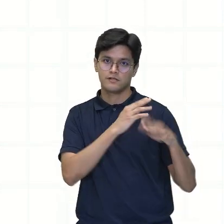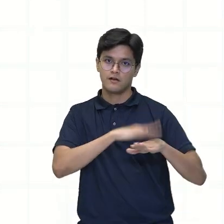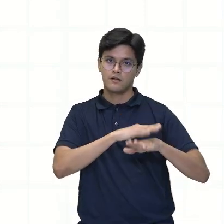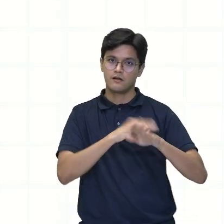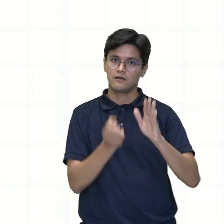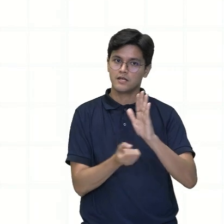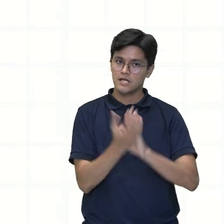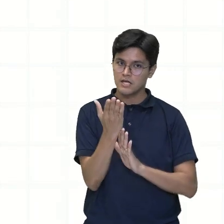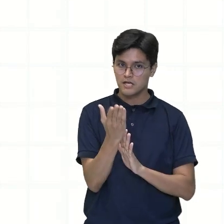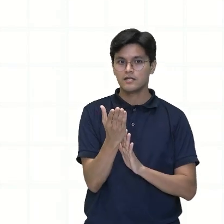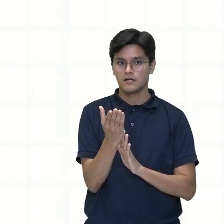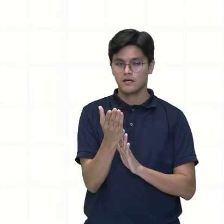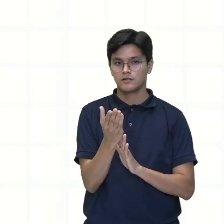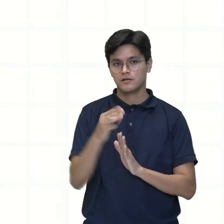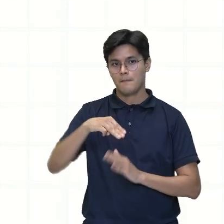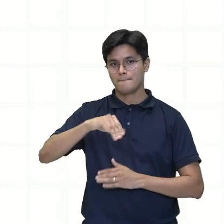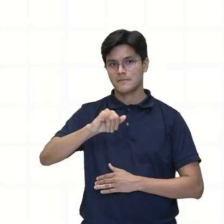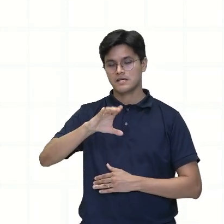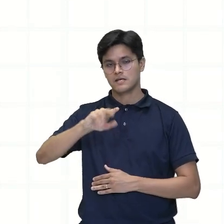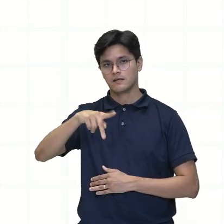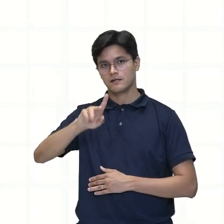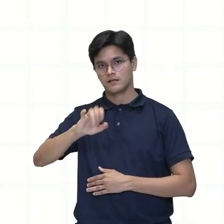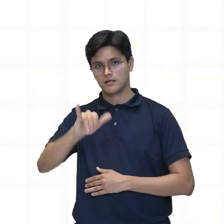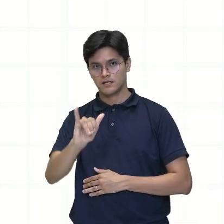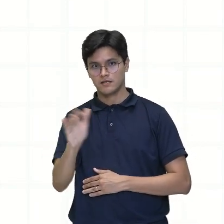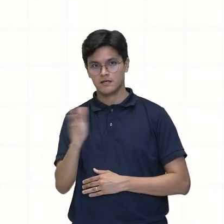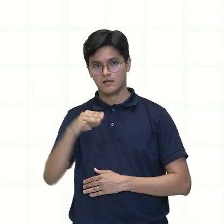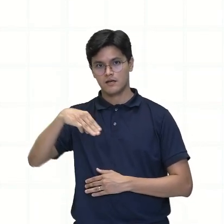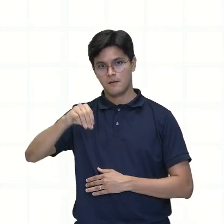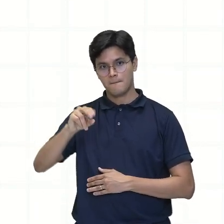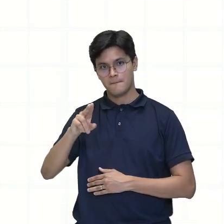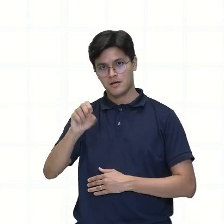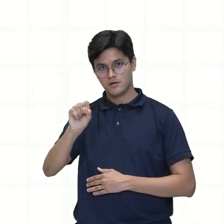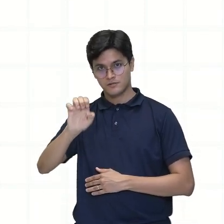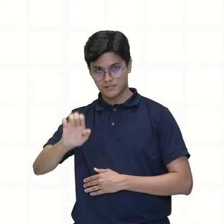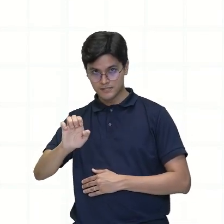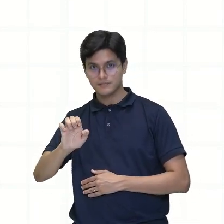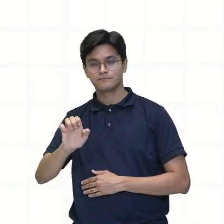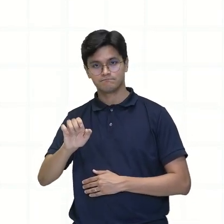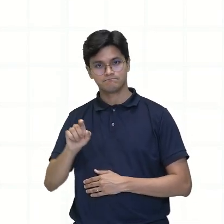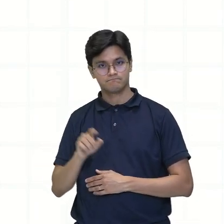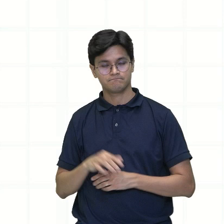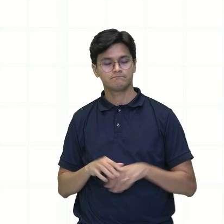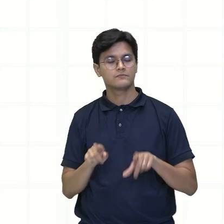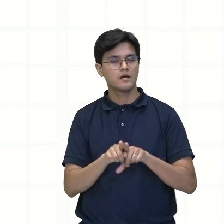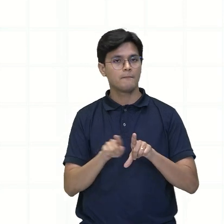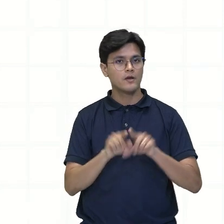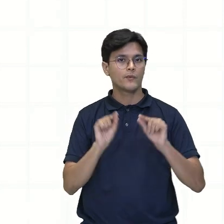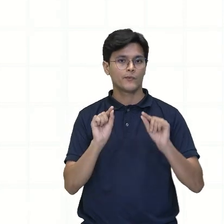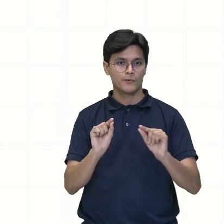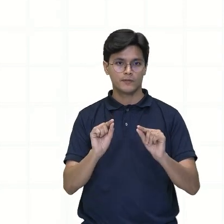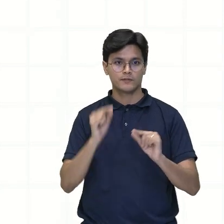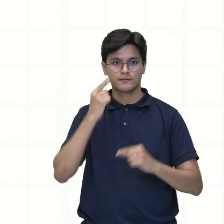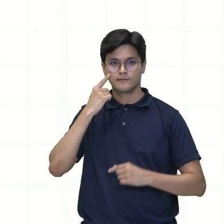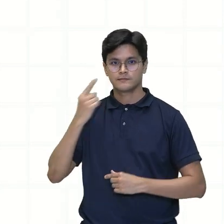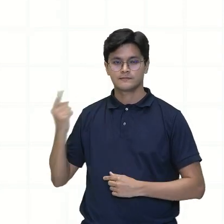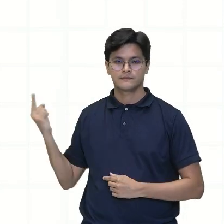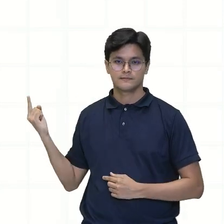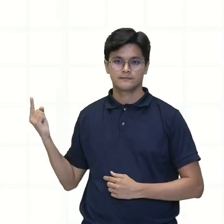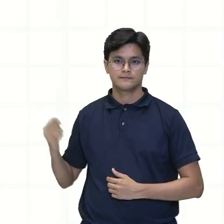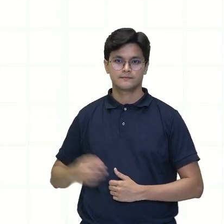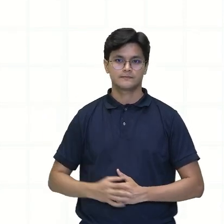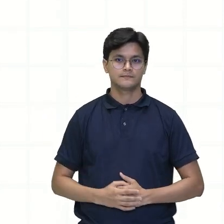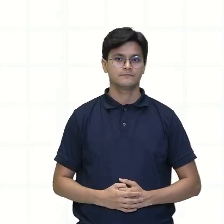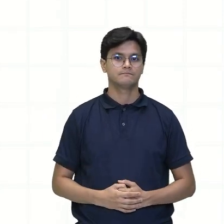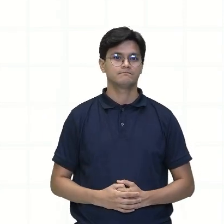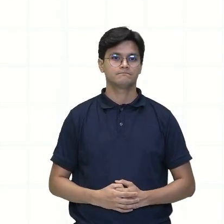este personagem, ele inventou ele, certo? E o que mais que ele fez? He